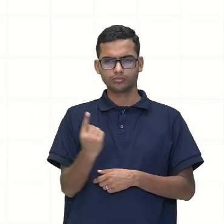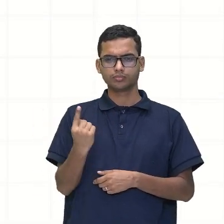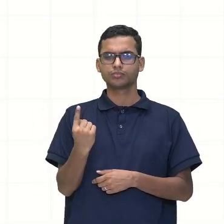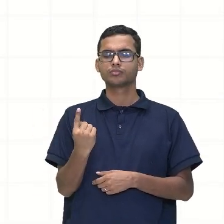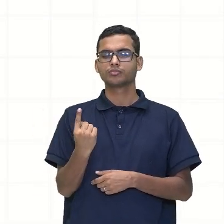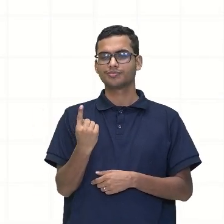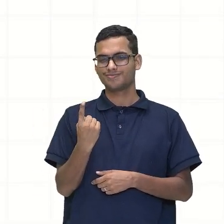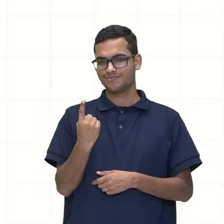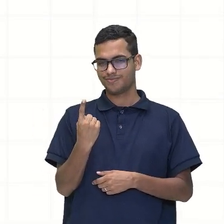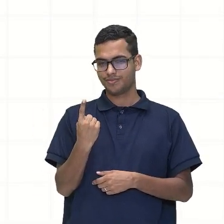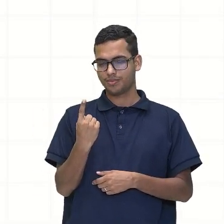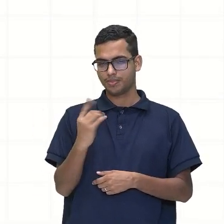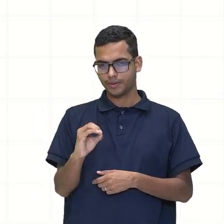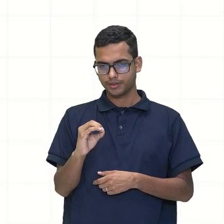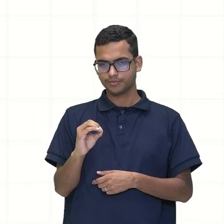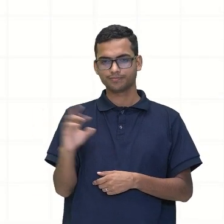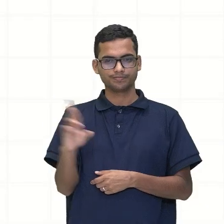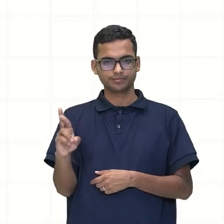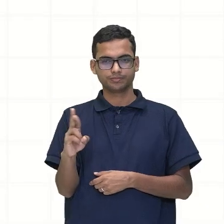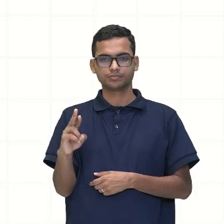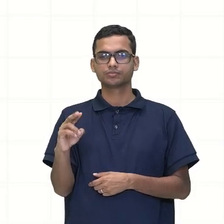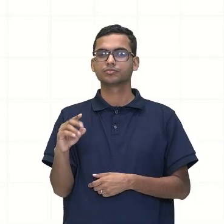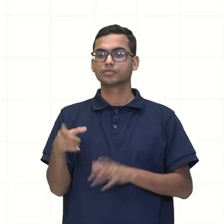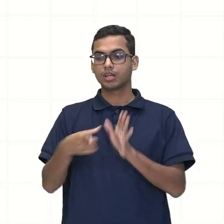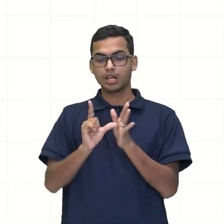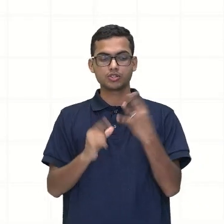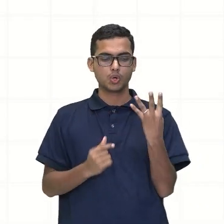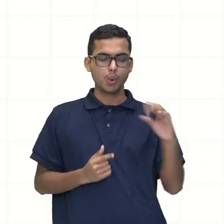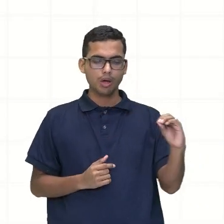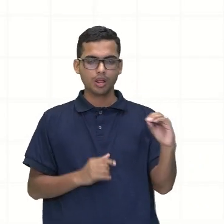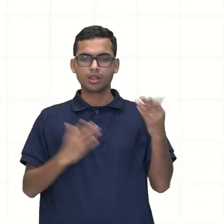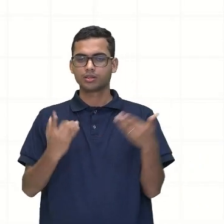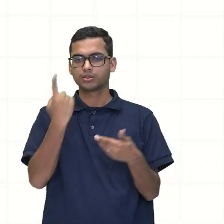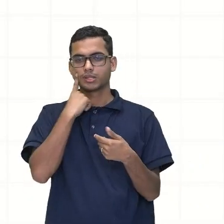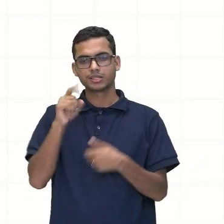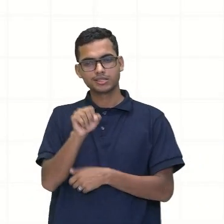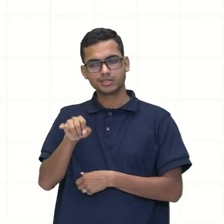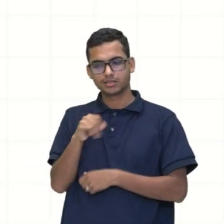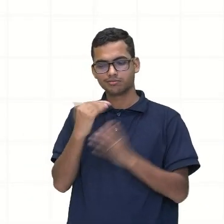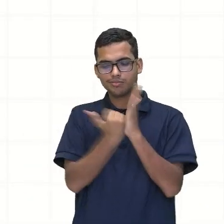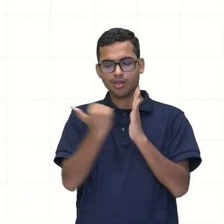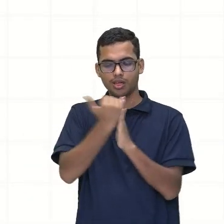R$110. Porém, ele só tinha 40. Se ele fez um saque de